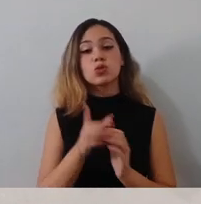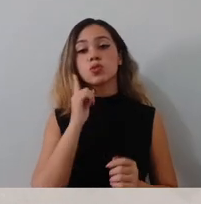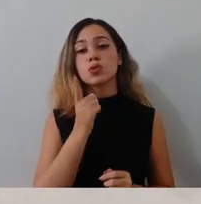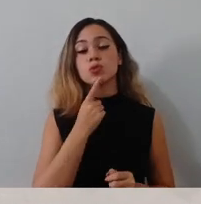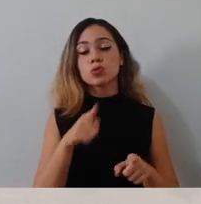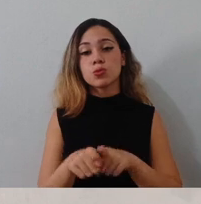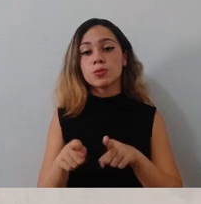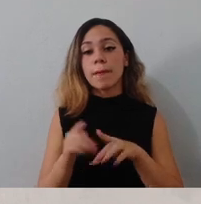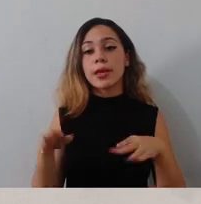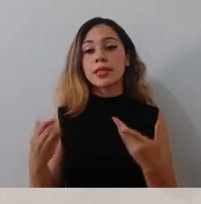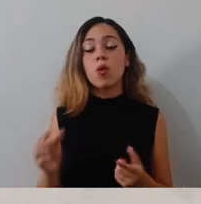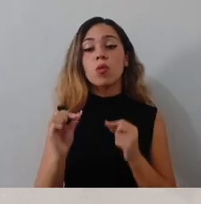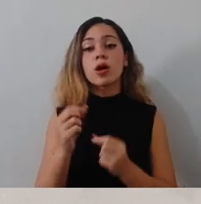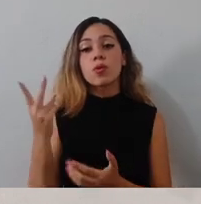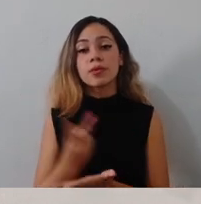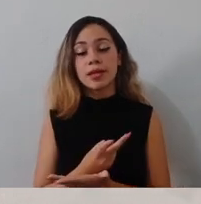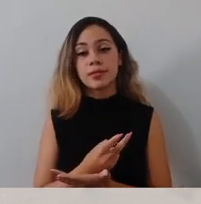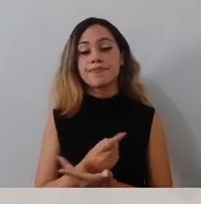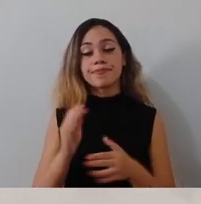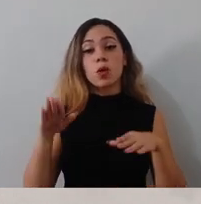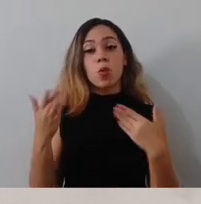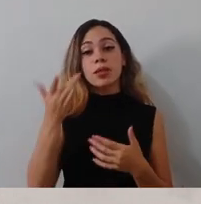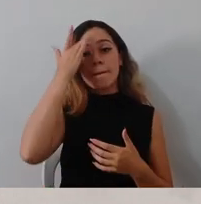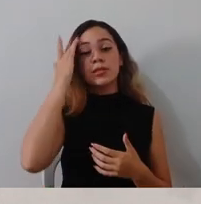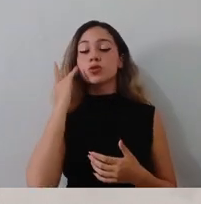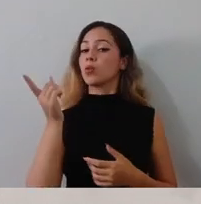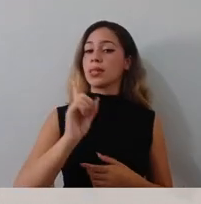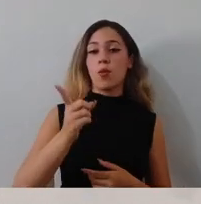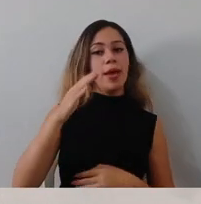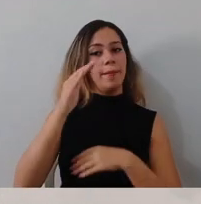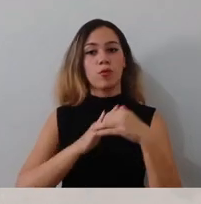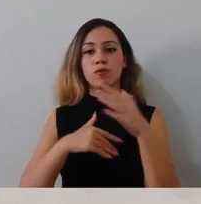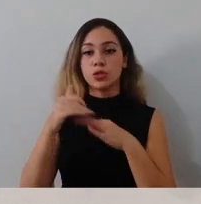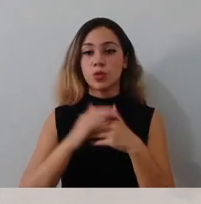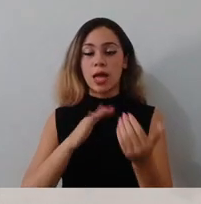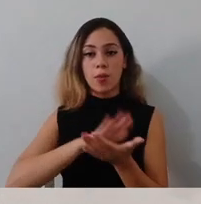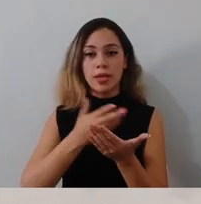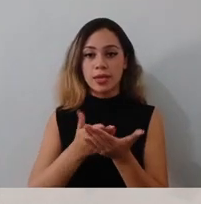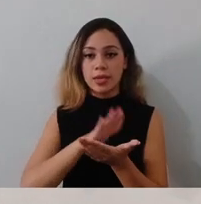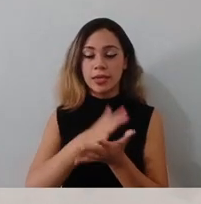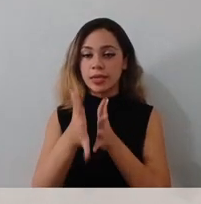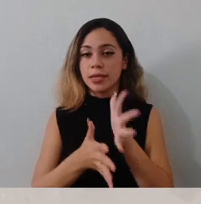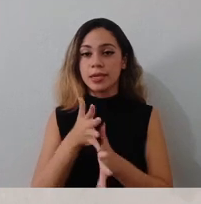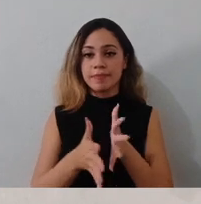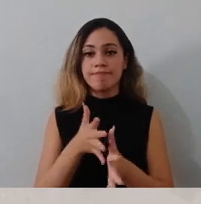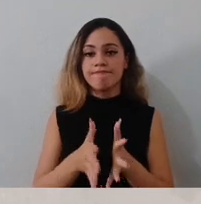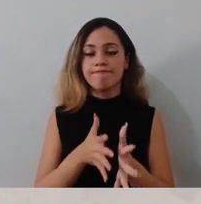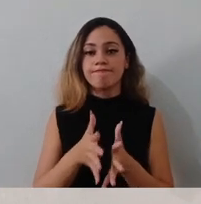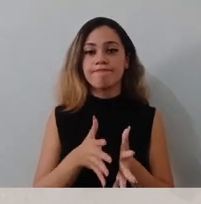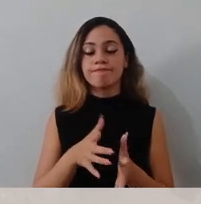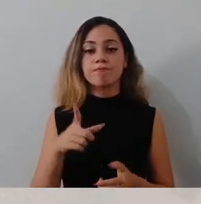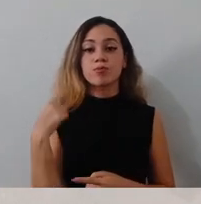surdo. Então, o que ocorre? Quando a pessoa não é proficiente, Milva, não sabe fazer a tradução,